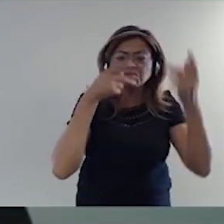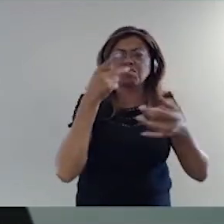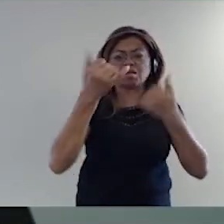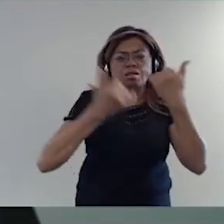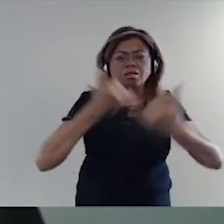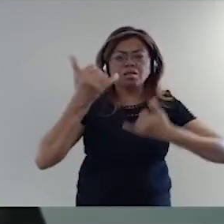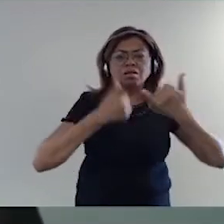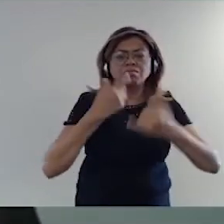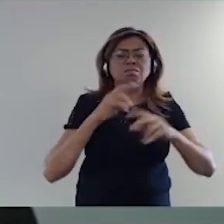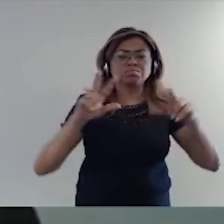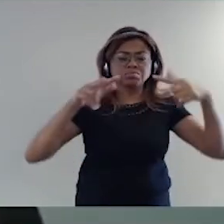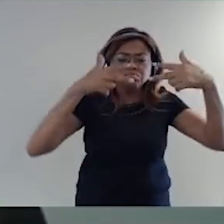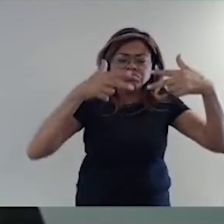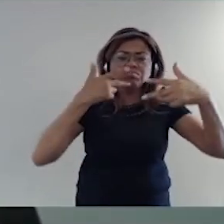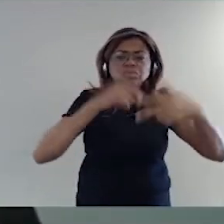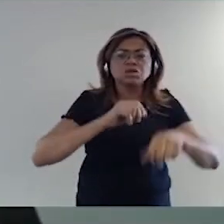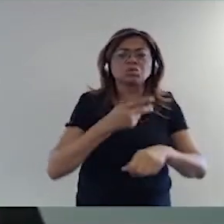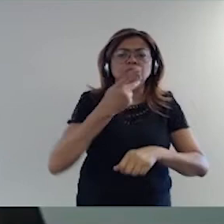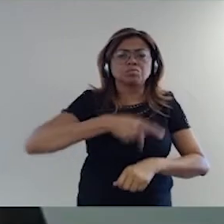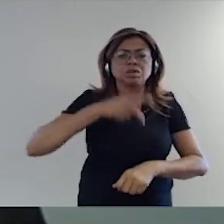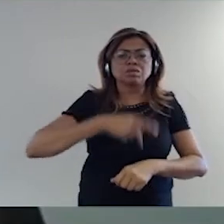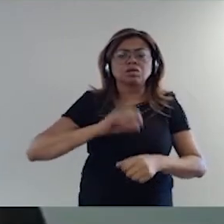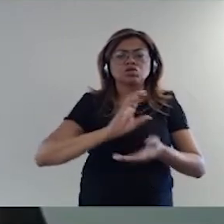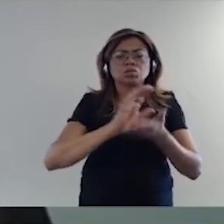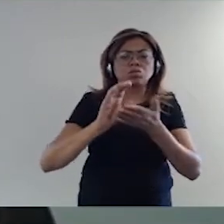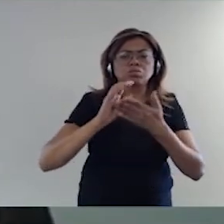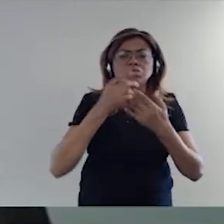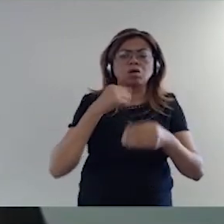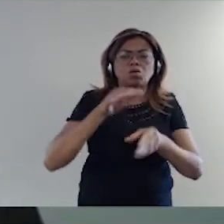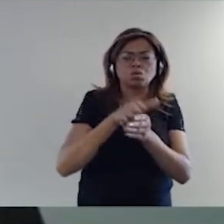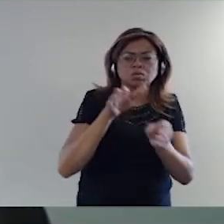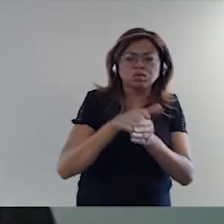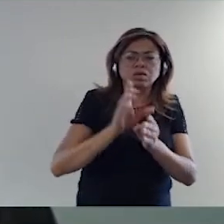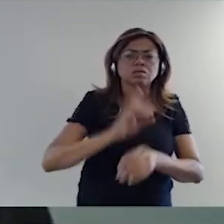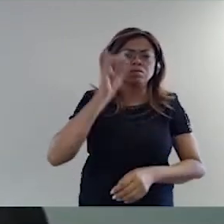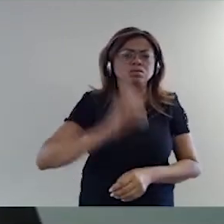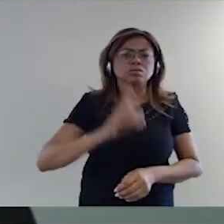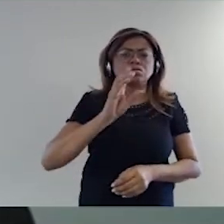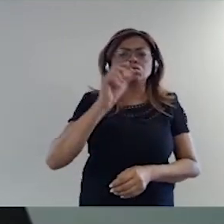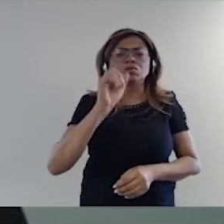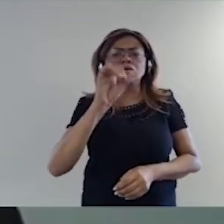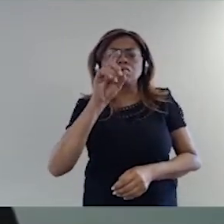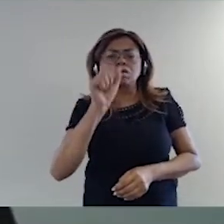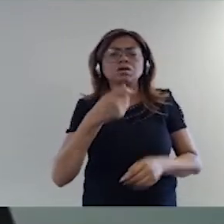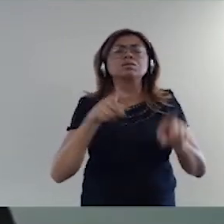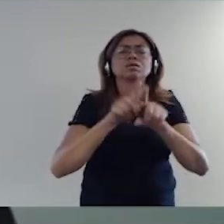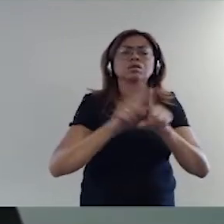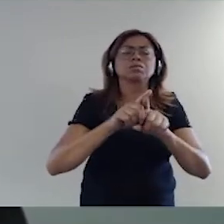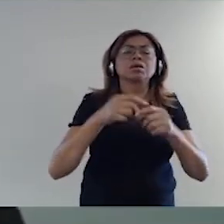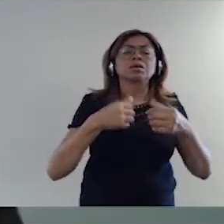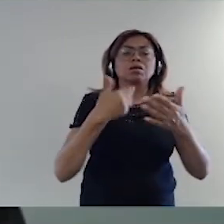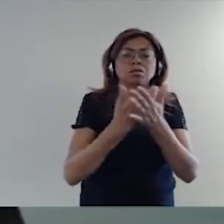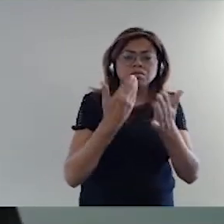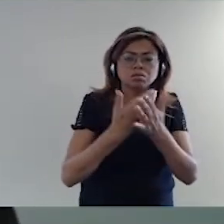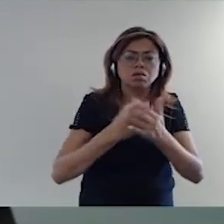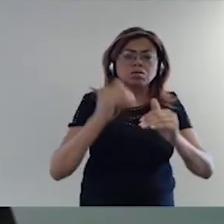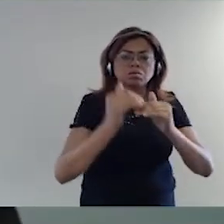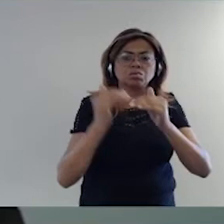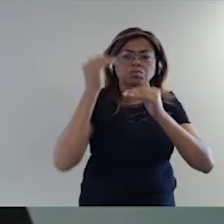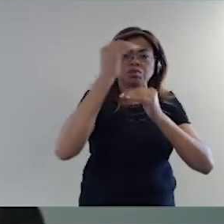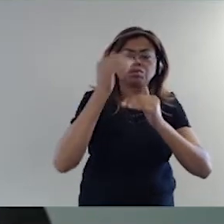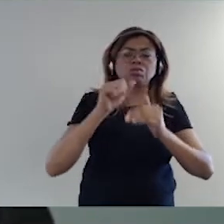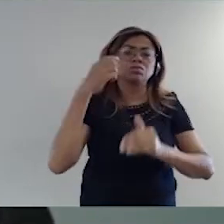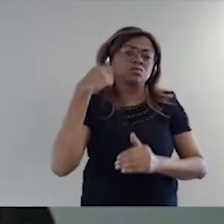hoje nos assistindo, presidente de comissão, conselheiros, a diretoria, diretoria da Caixa, diretoria da Escola Superior de Advocacia, e agradecer esse